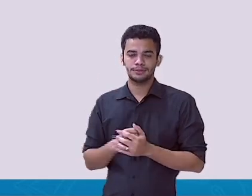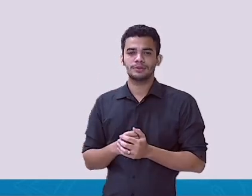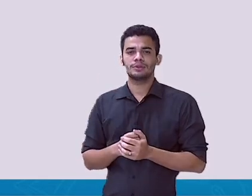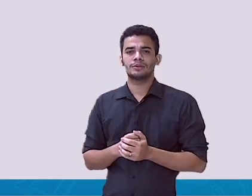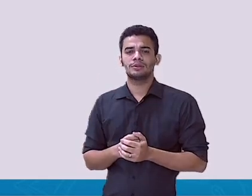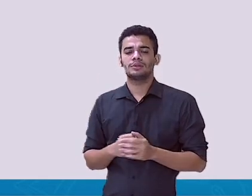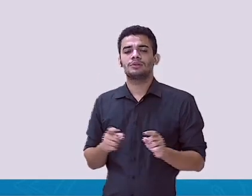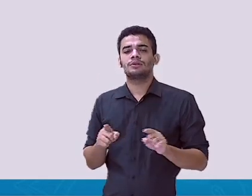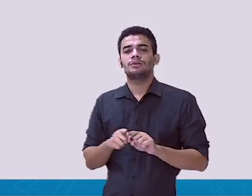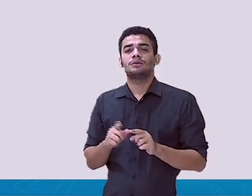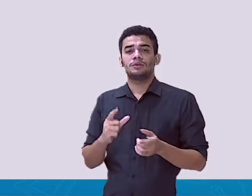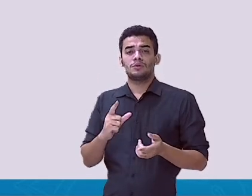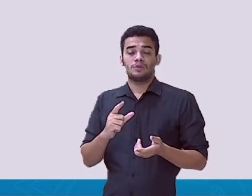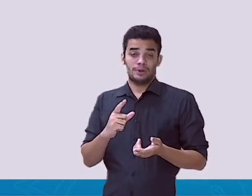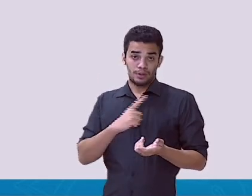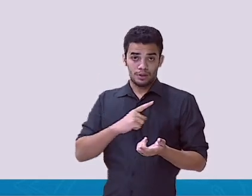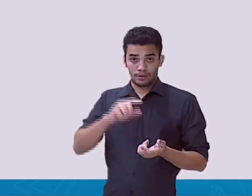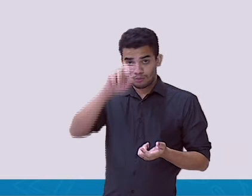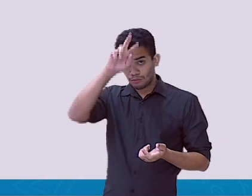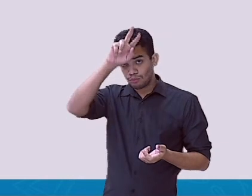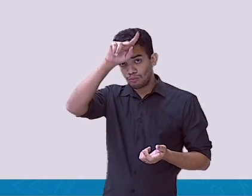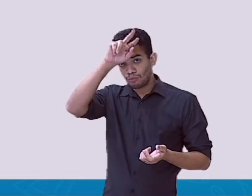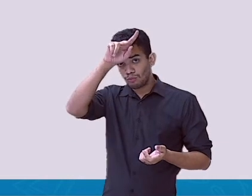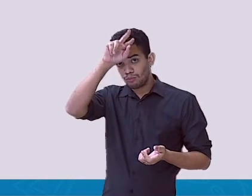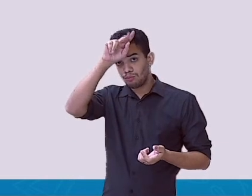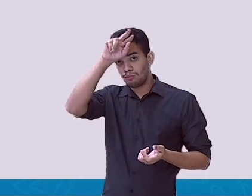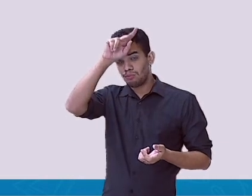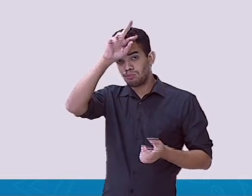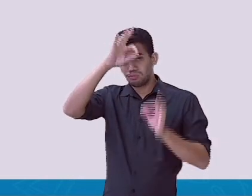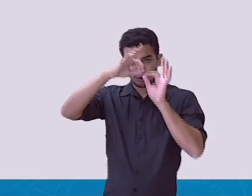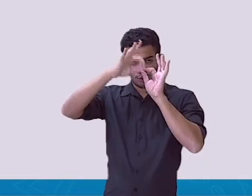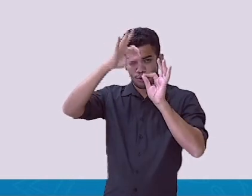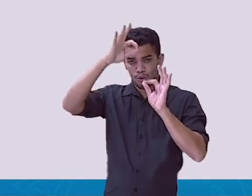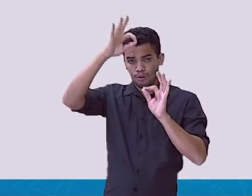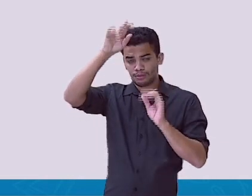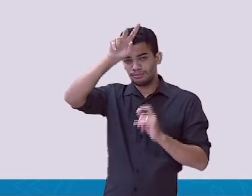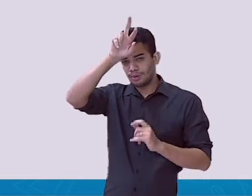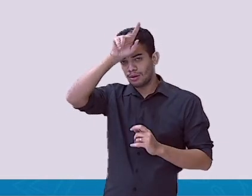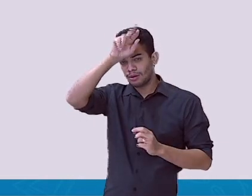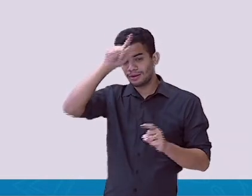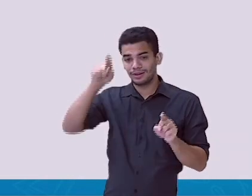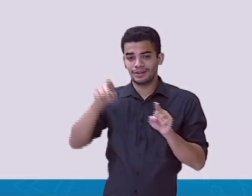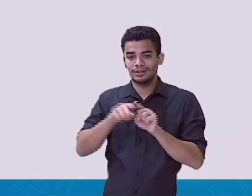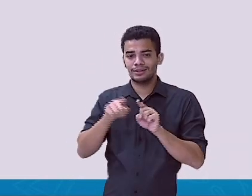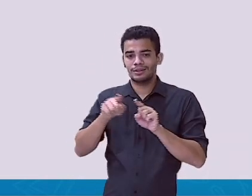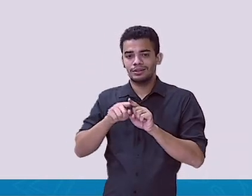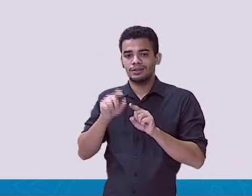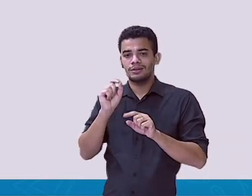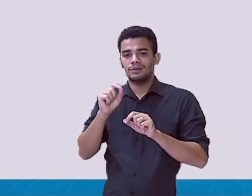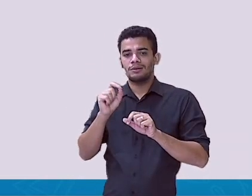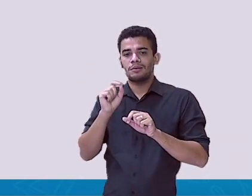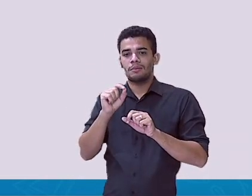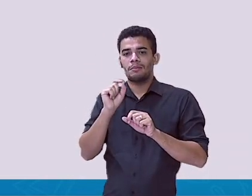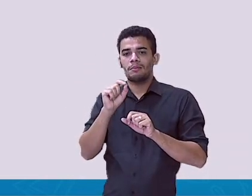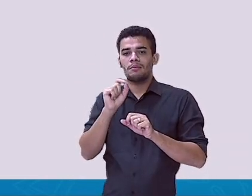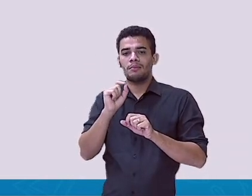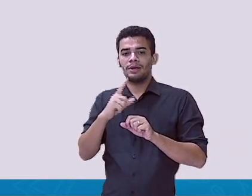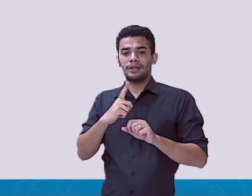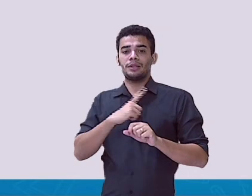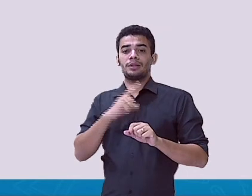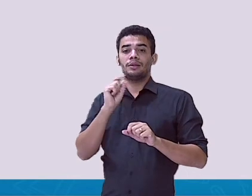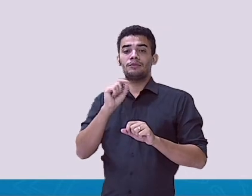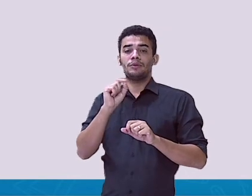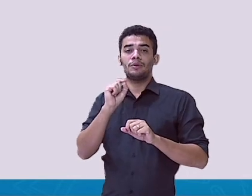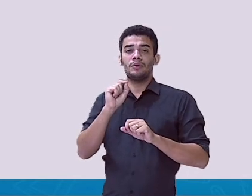têm um par de antenas bem longa e 3 longas caudas. Quem seria esse